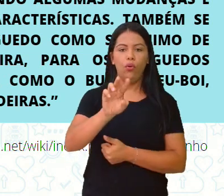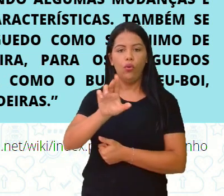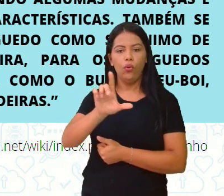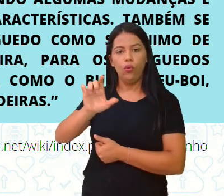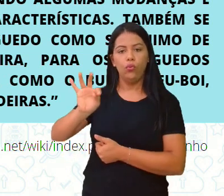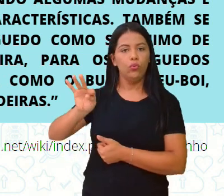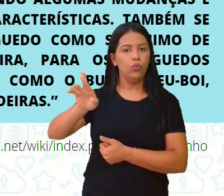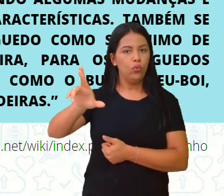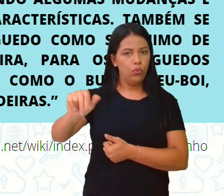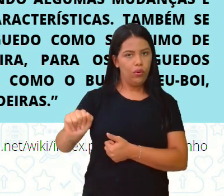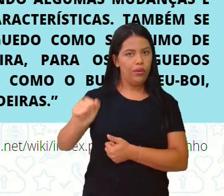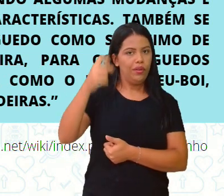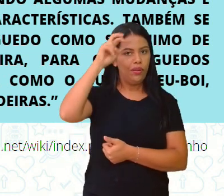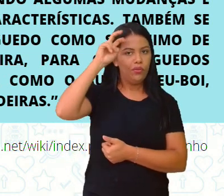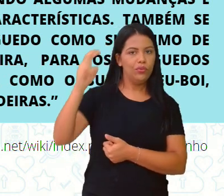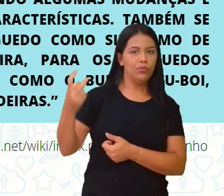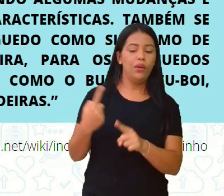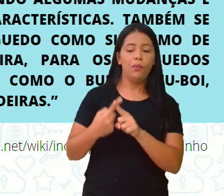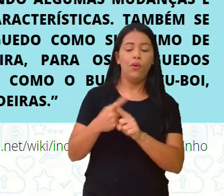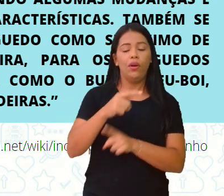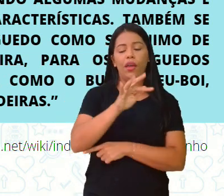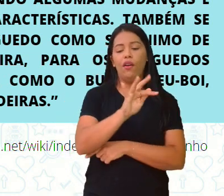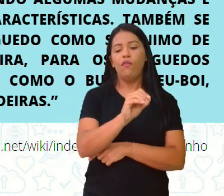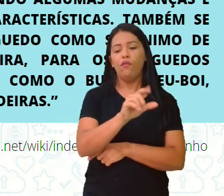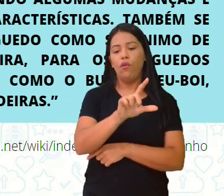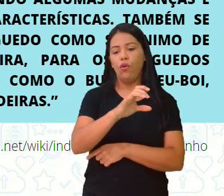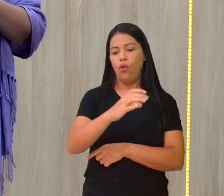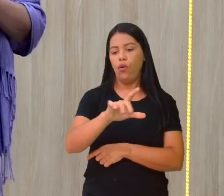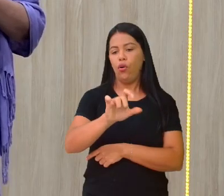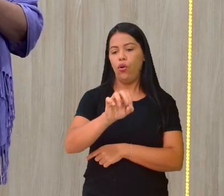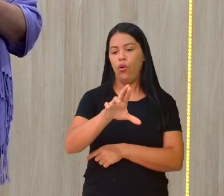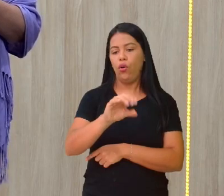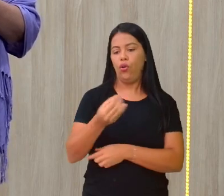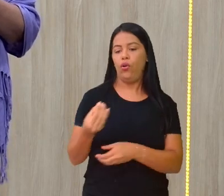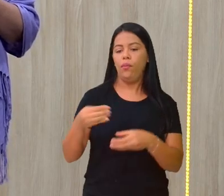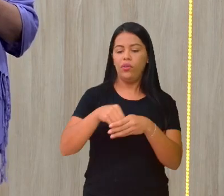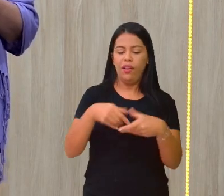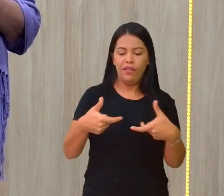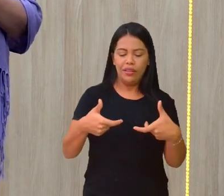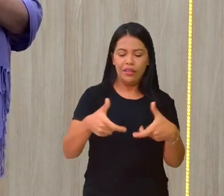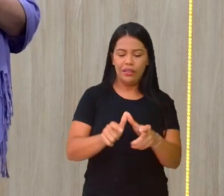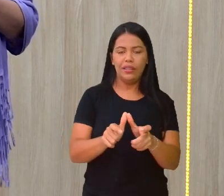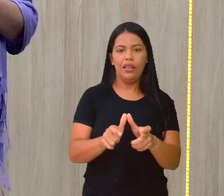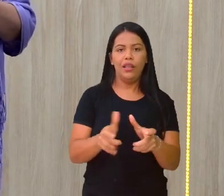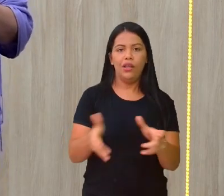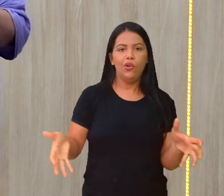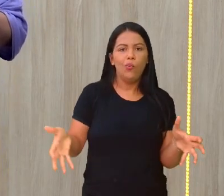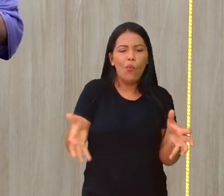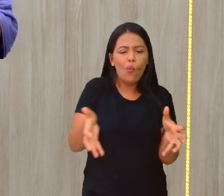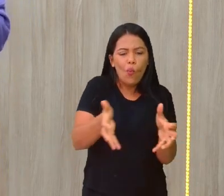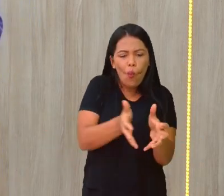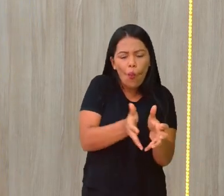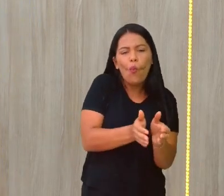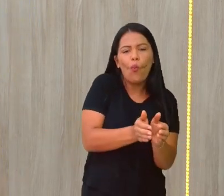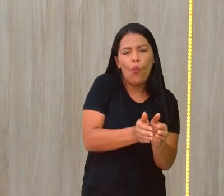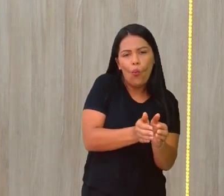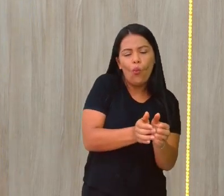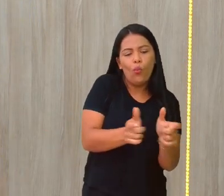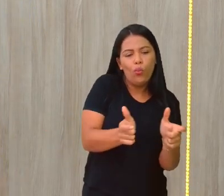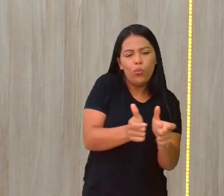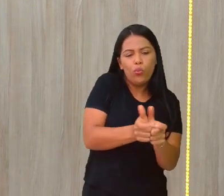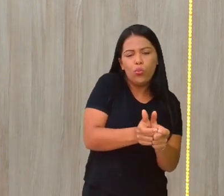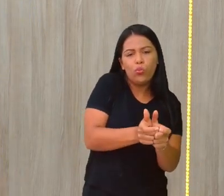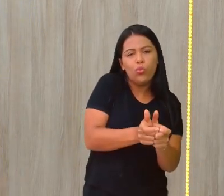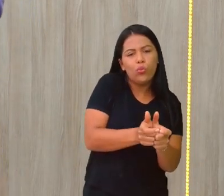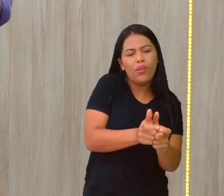Porque folclore ele colocava dentro de um um ciclo muito pequeno, sabe? Uma coisa